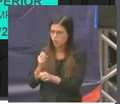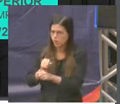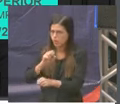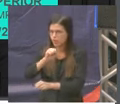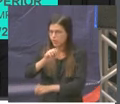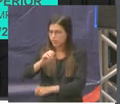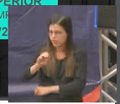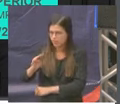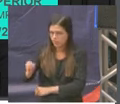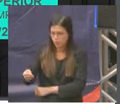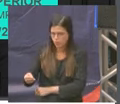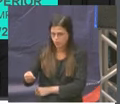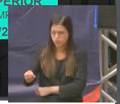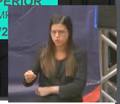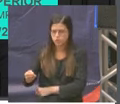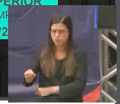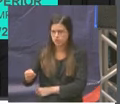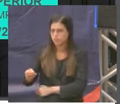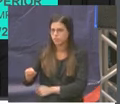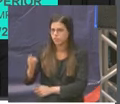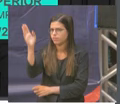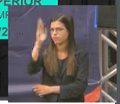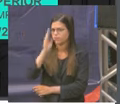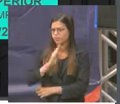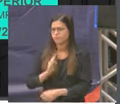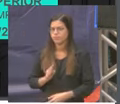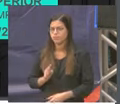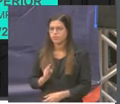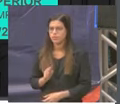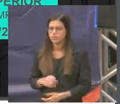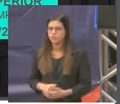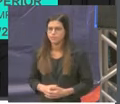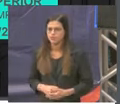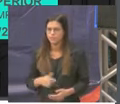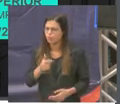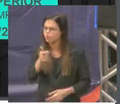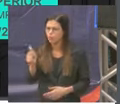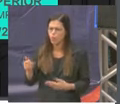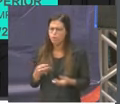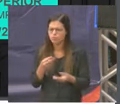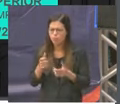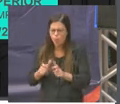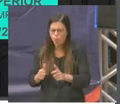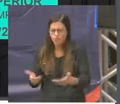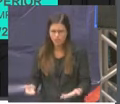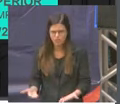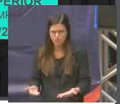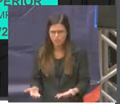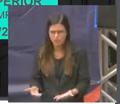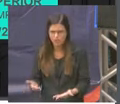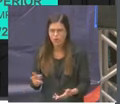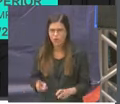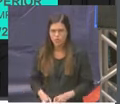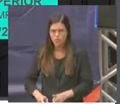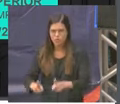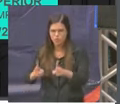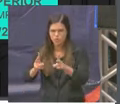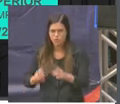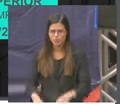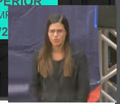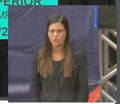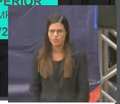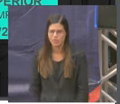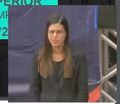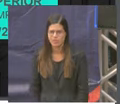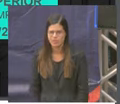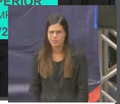milhões. 80 milhões de brasileiros. E os outros brasileiros, onde é que estão? Continua a escadinha ali. O que se